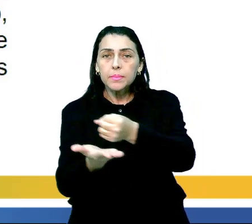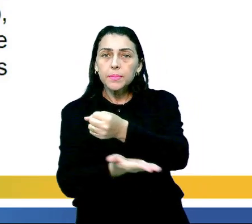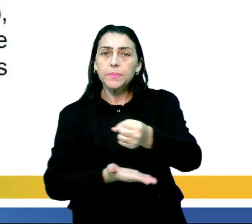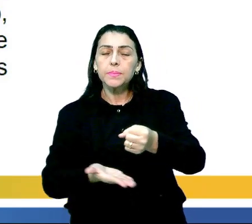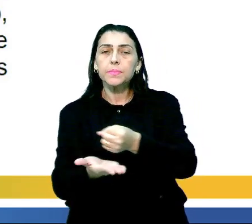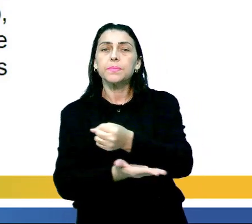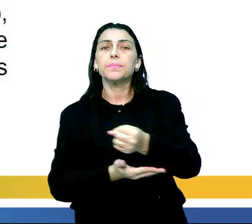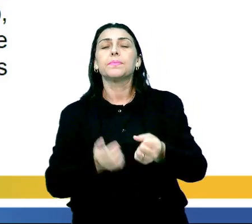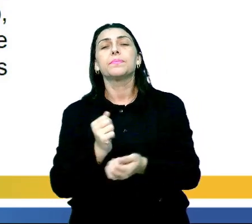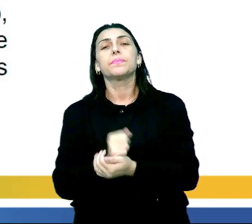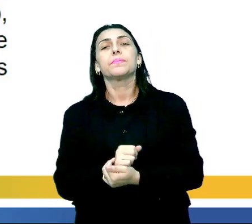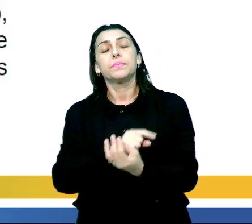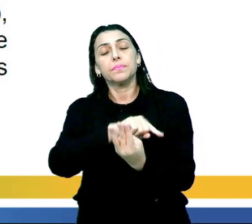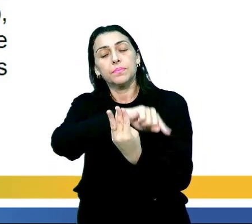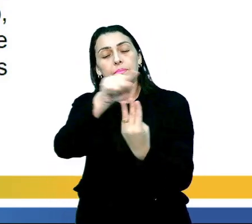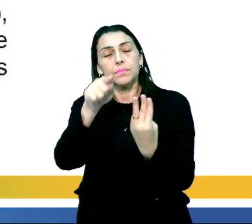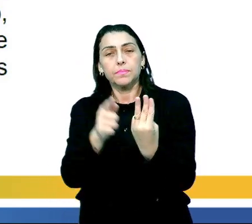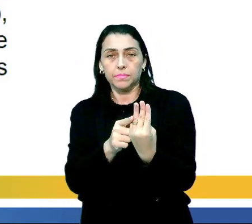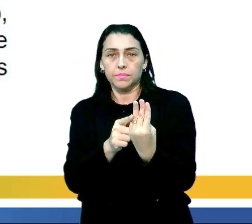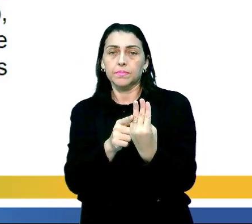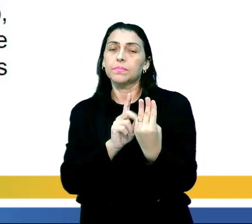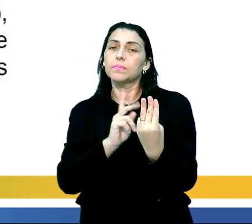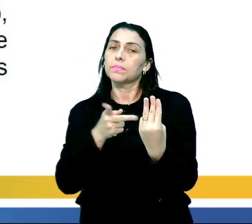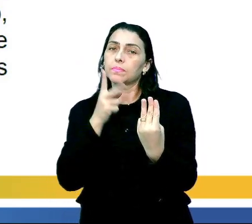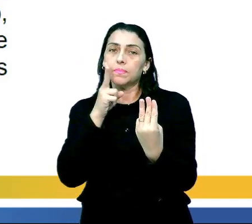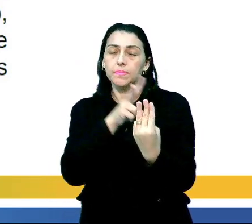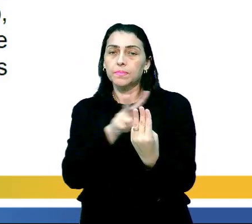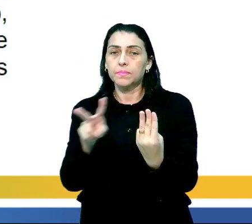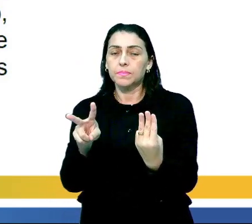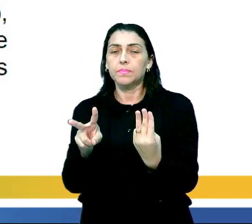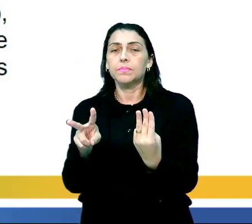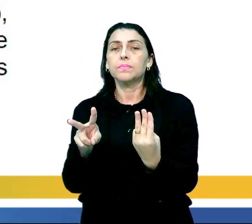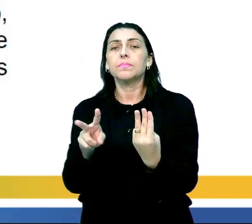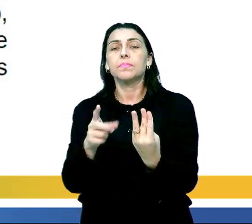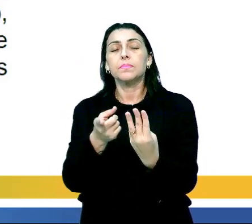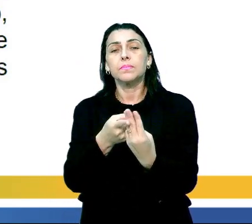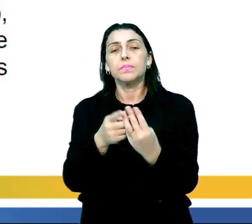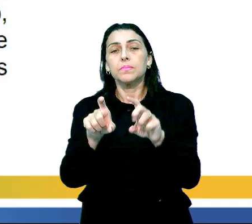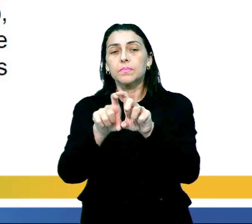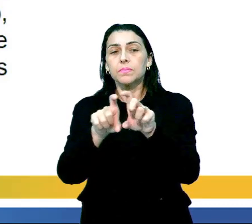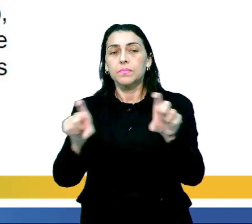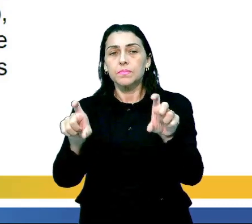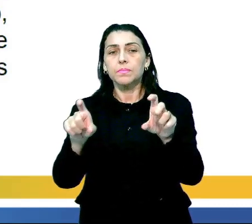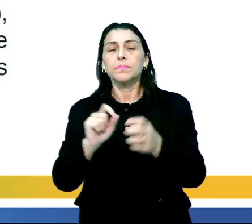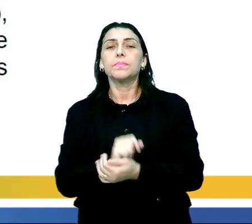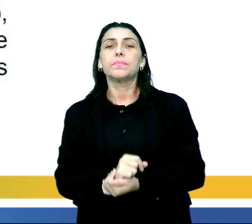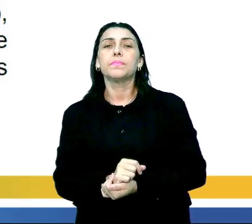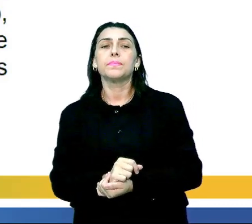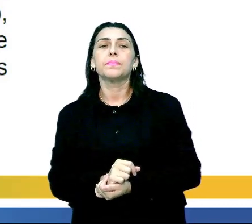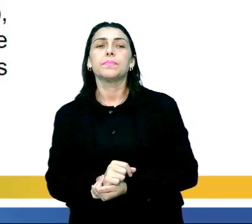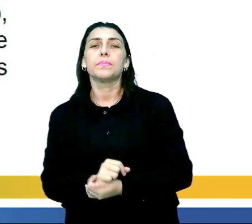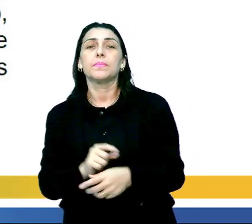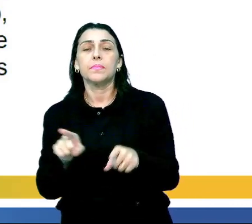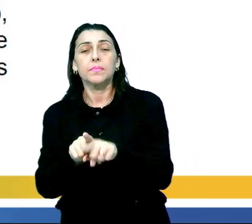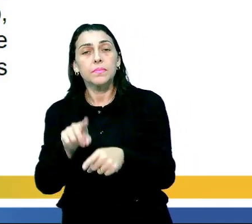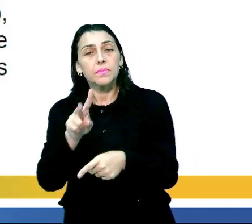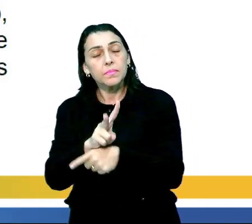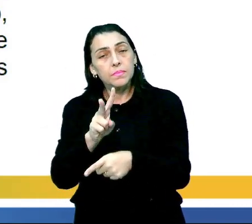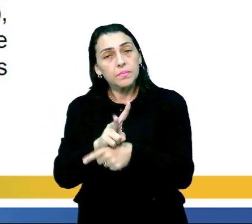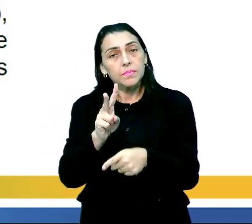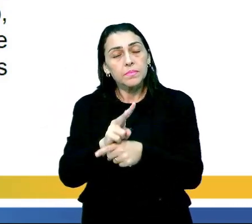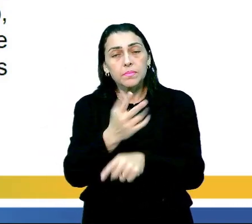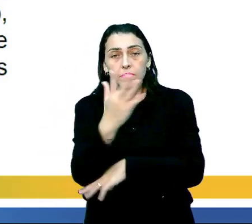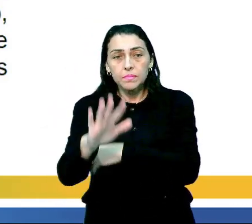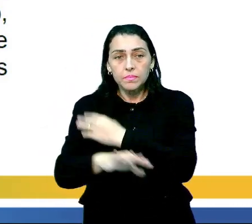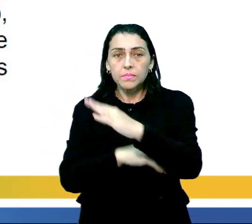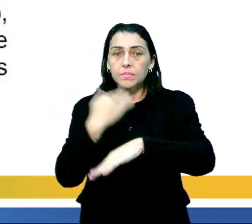desenvolvimento sustentável. Esses três aspectos que vocês estão vendo aí no segundo parágrafo. Bem, além da preservação dos recursos